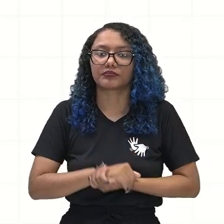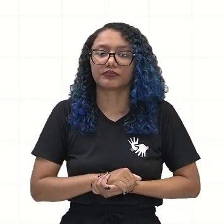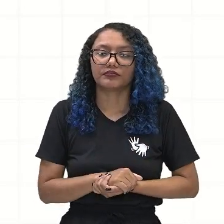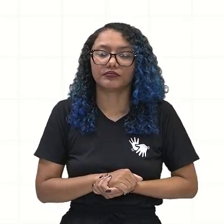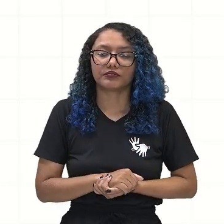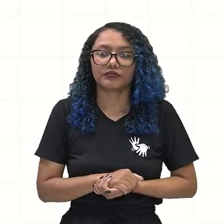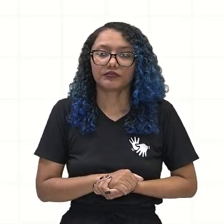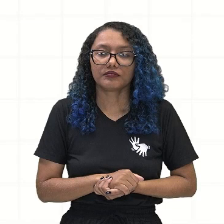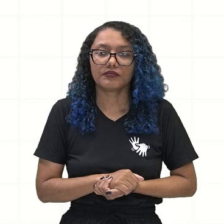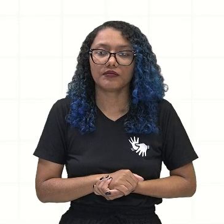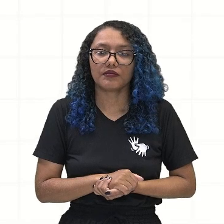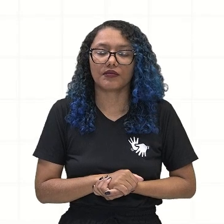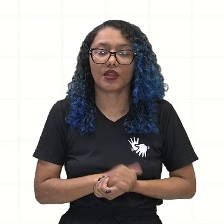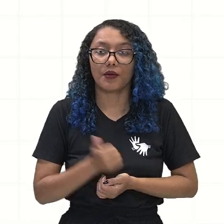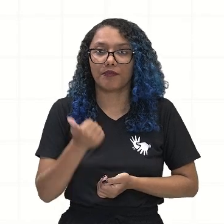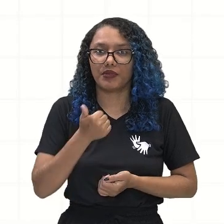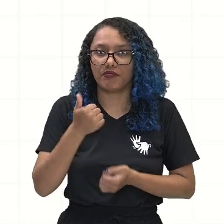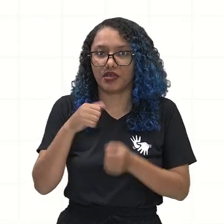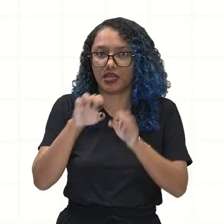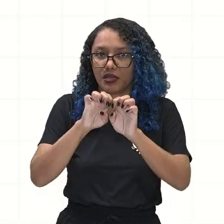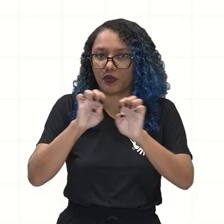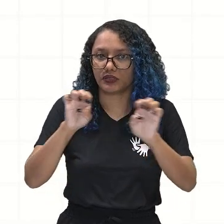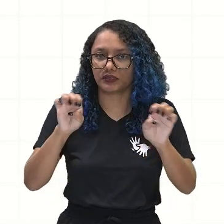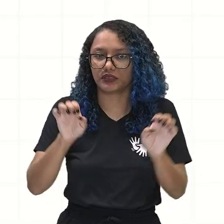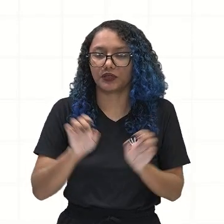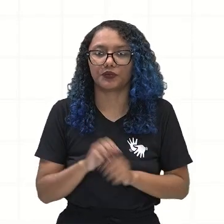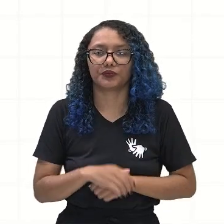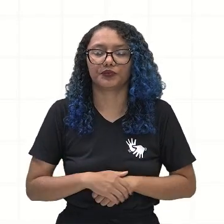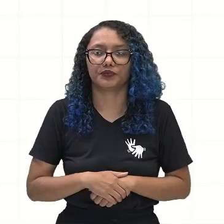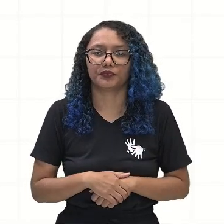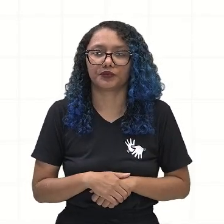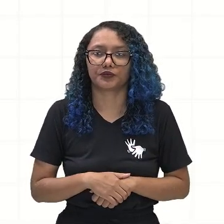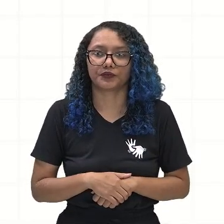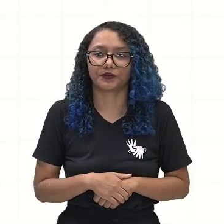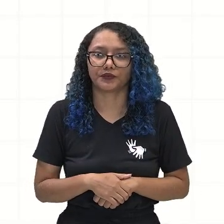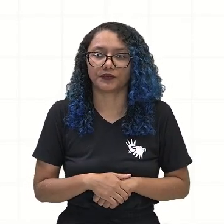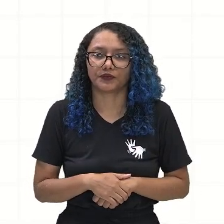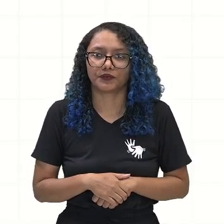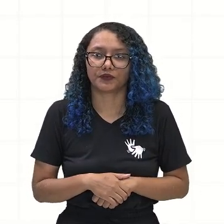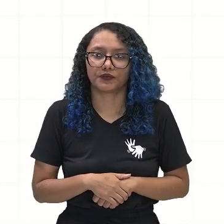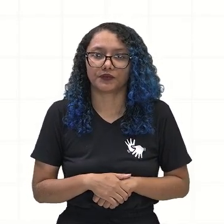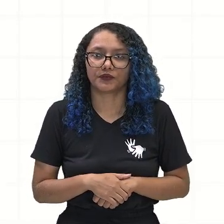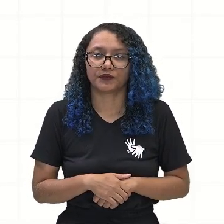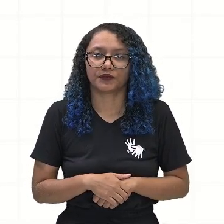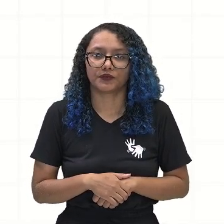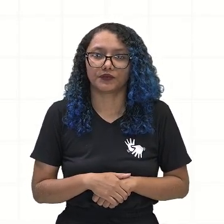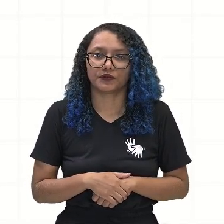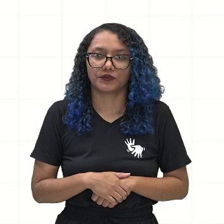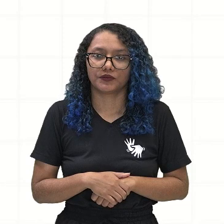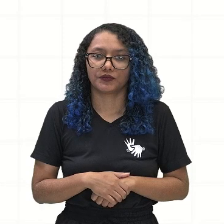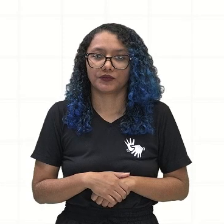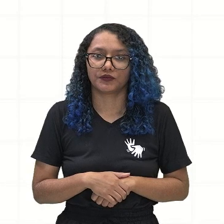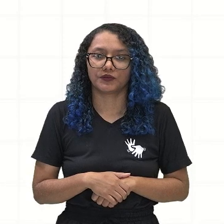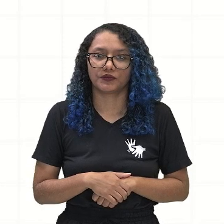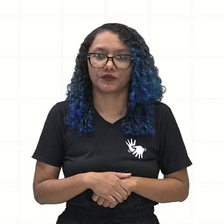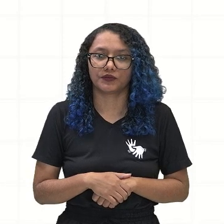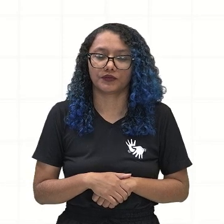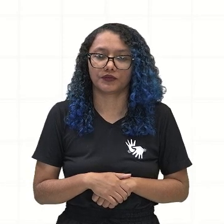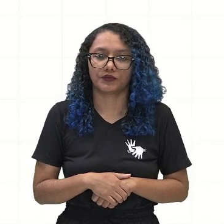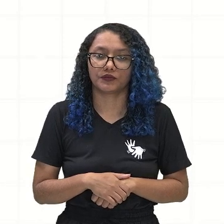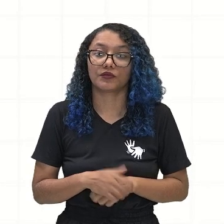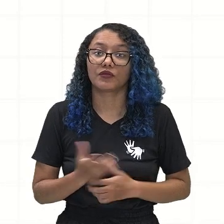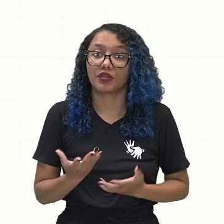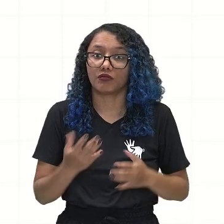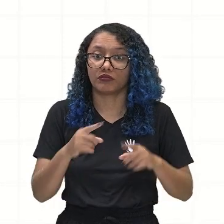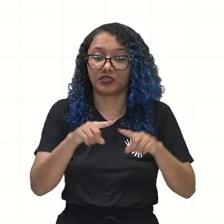primeira transcodificação é que eu tenho em uma sala de aula, havia 40